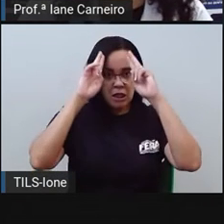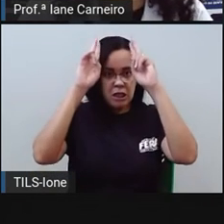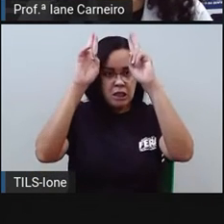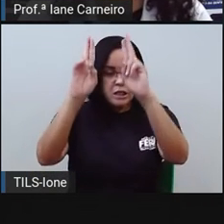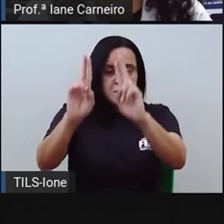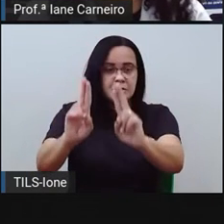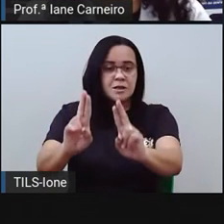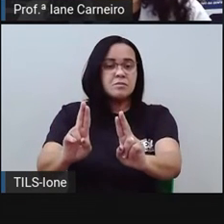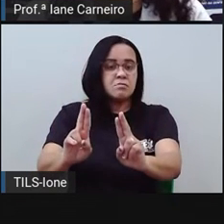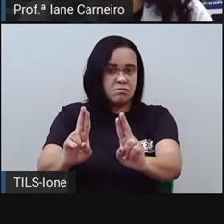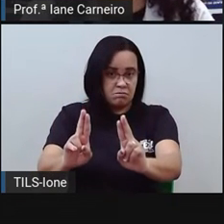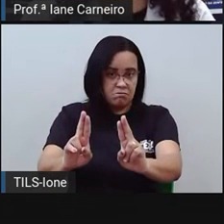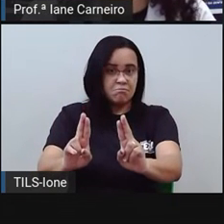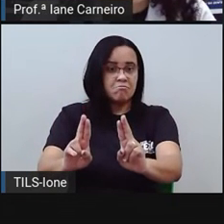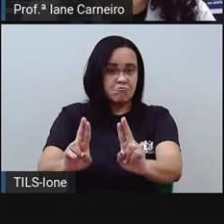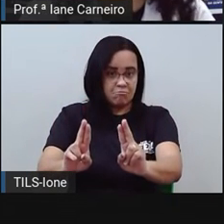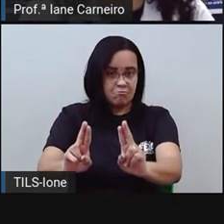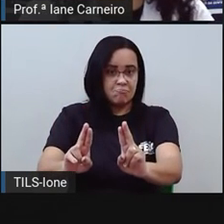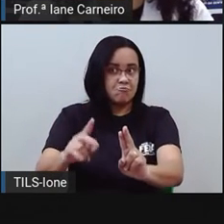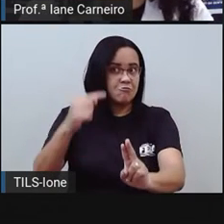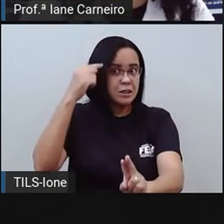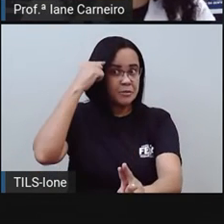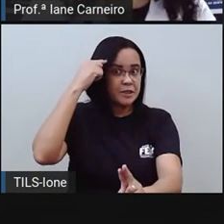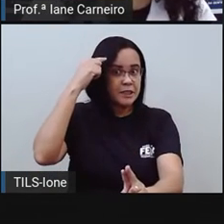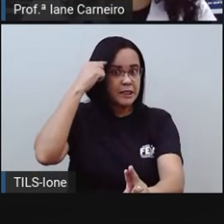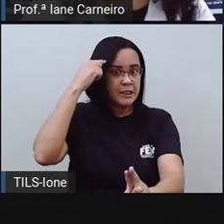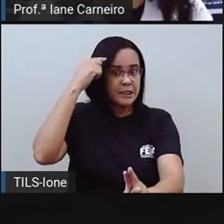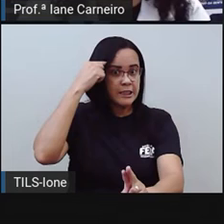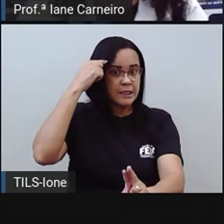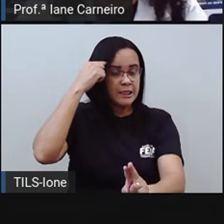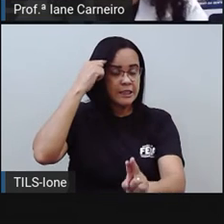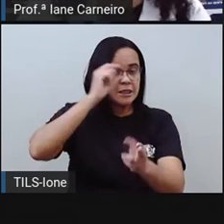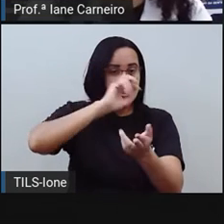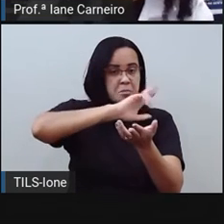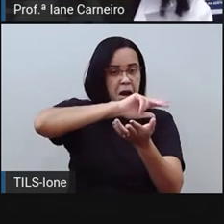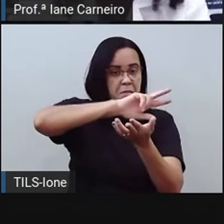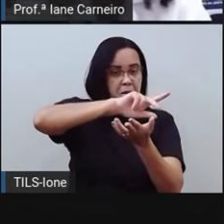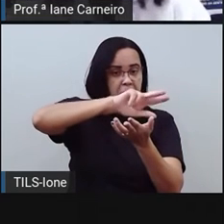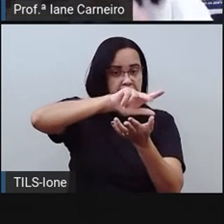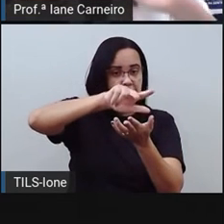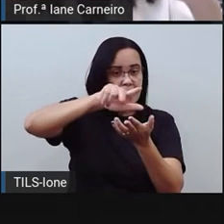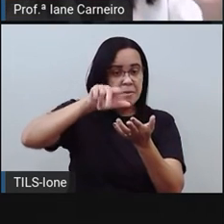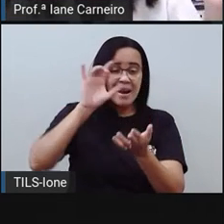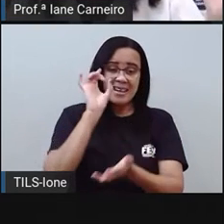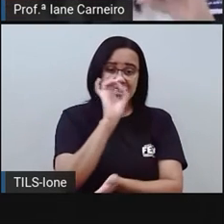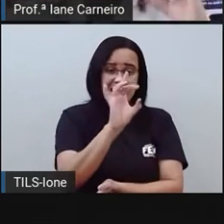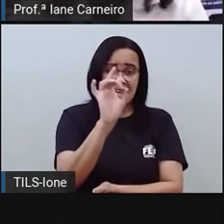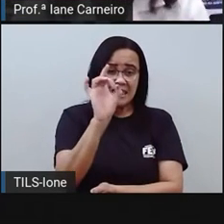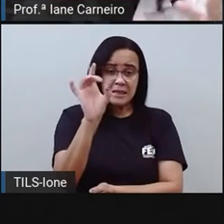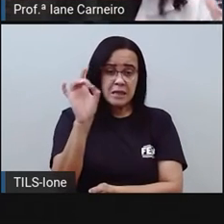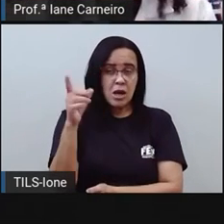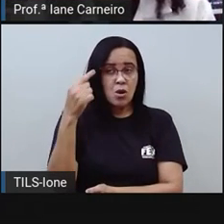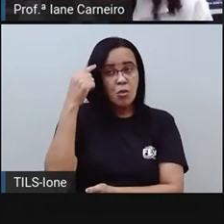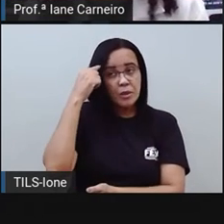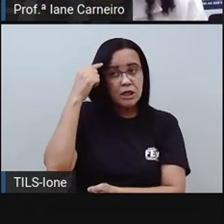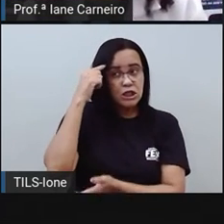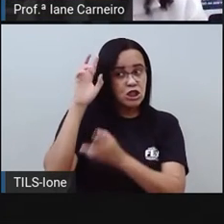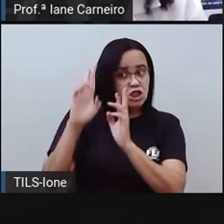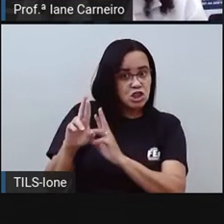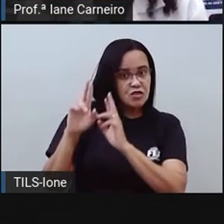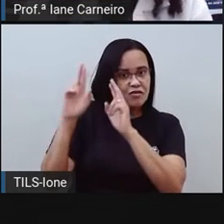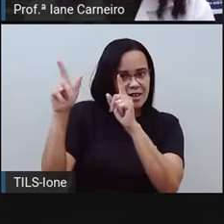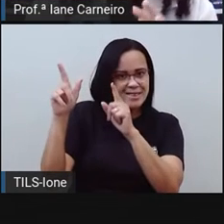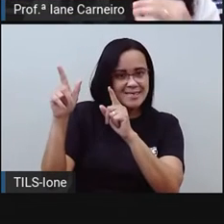ó, cada um está pensando uma coisa, né? Então tem esse aqui laranja, o verde, o vermelho, cada um pensando de uma